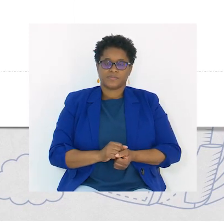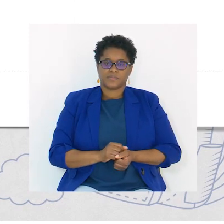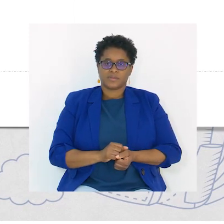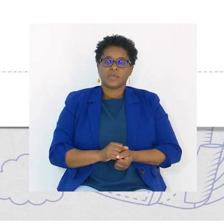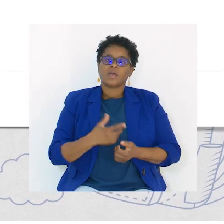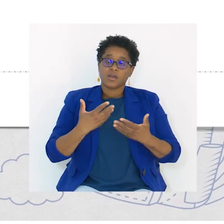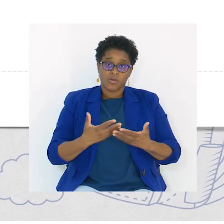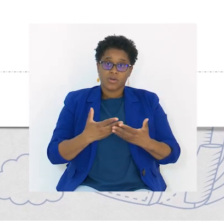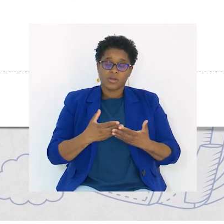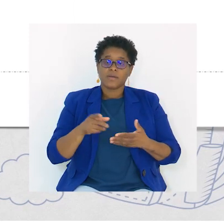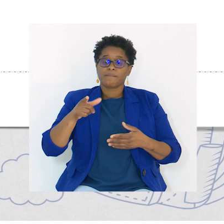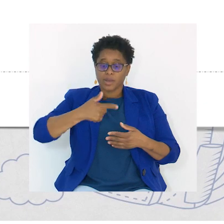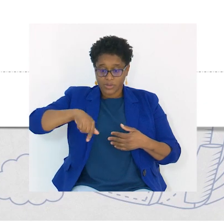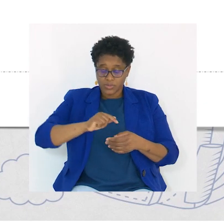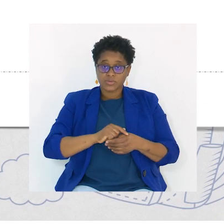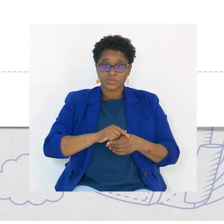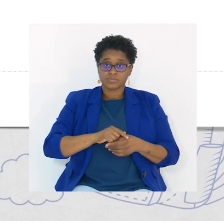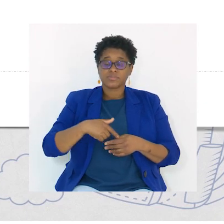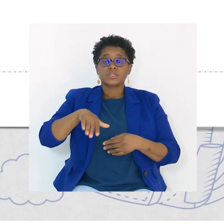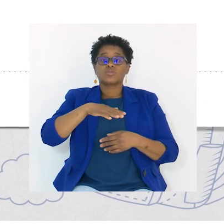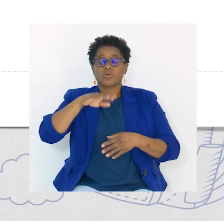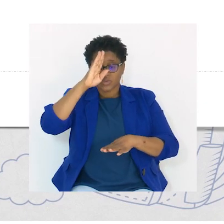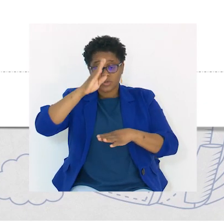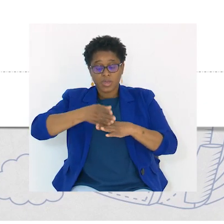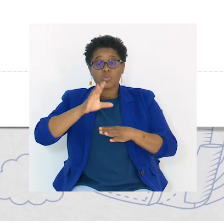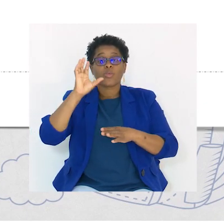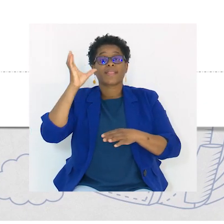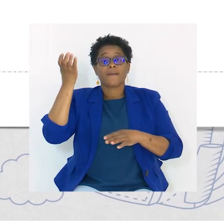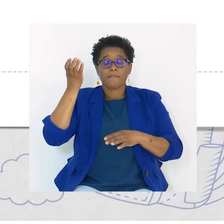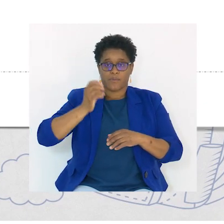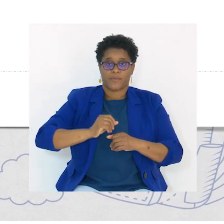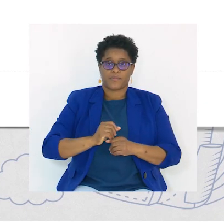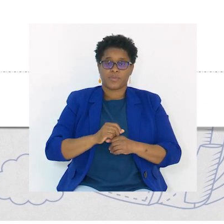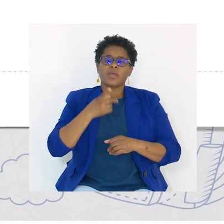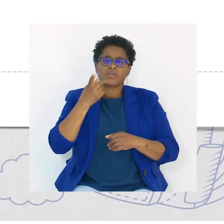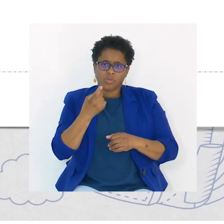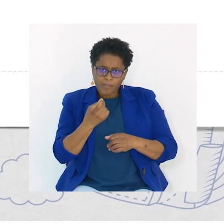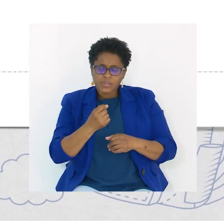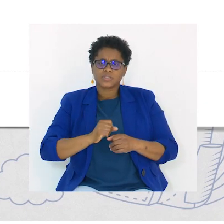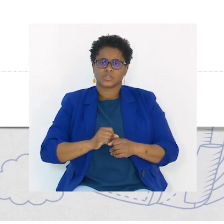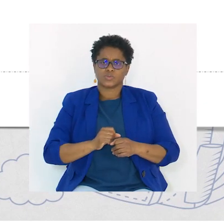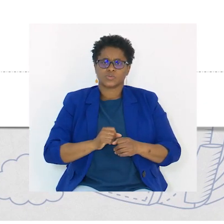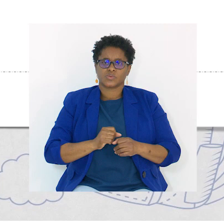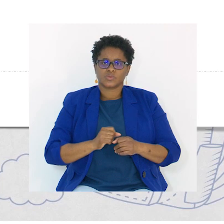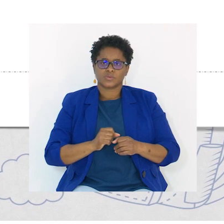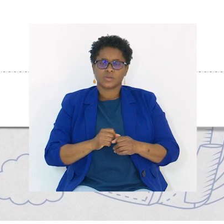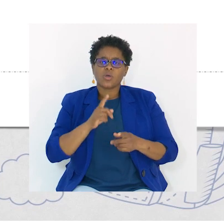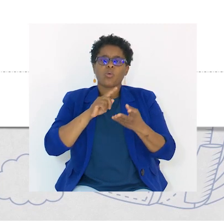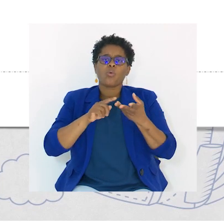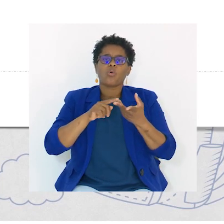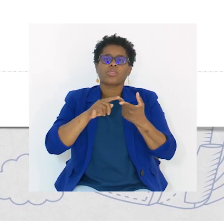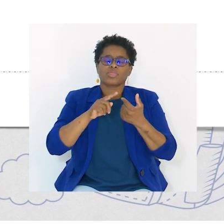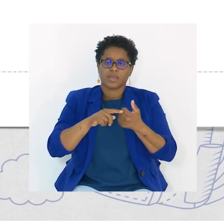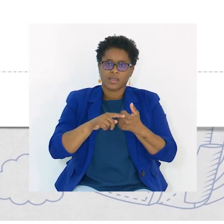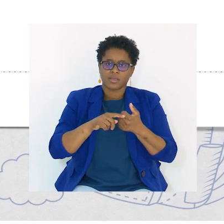Para situarmos os acontecimentos no tempo, é preciso